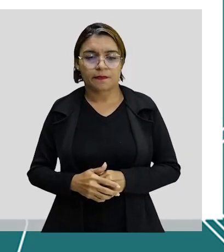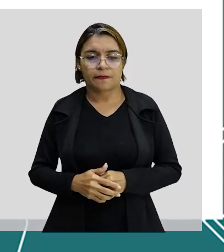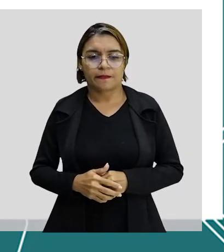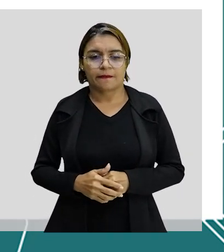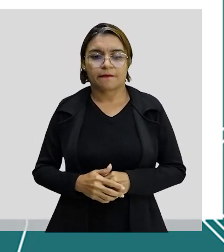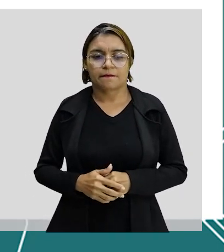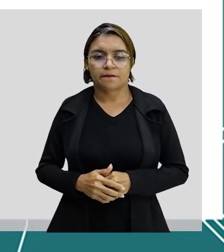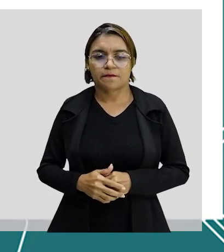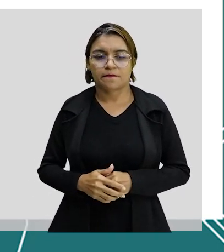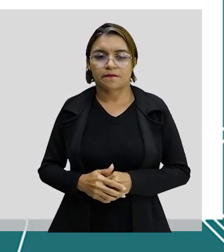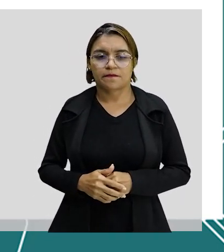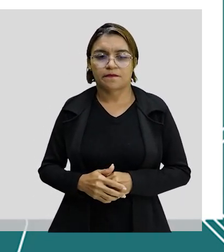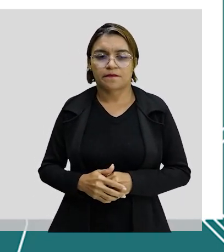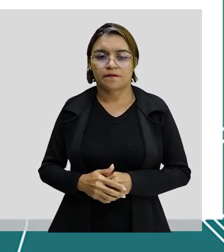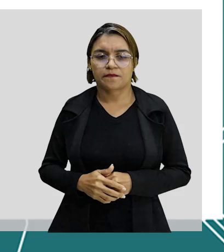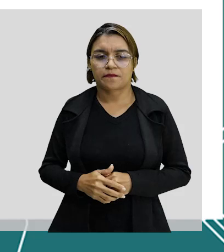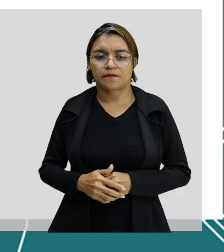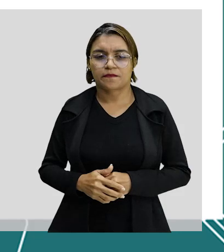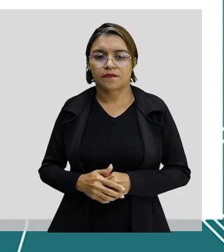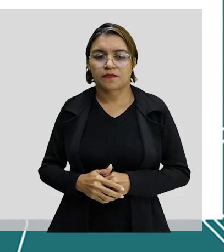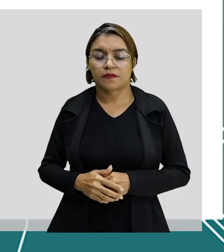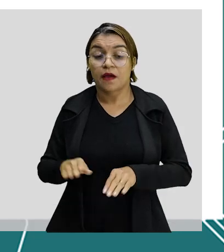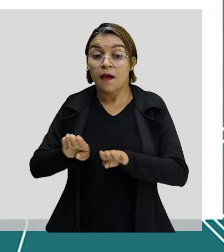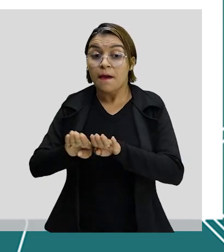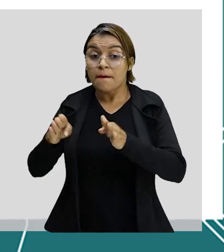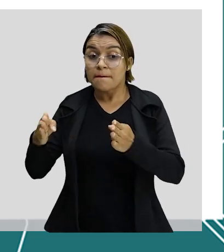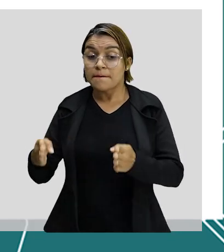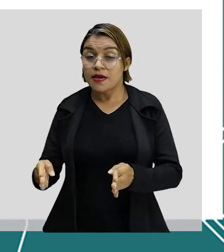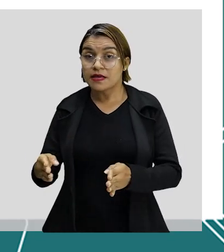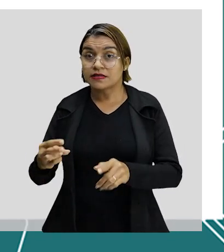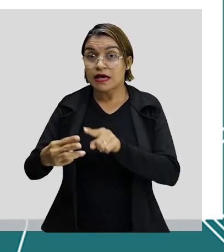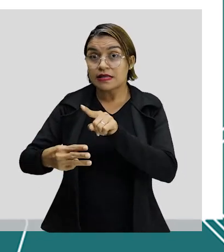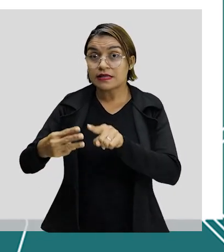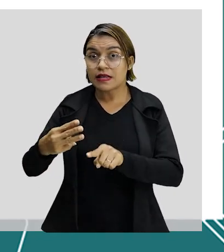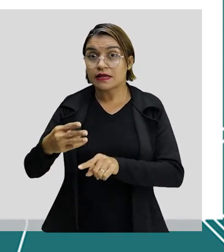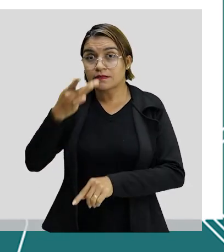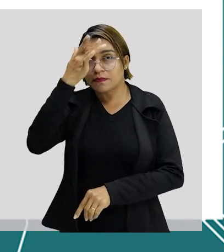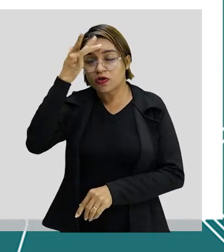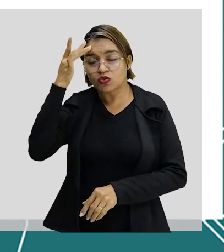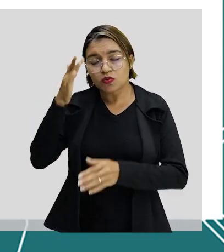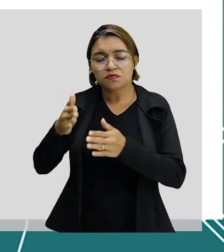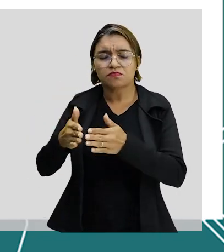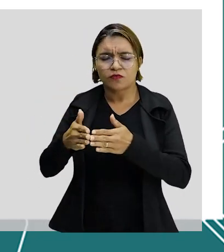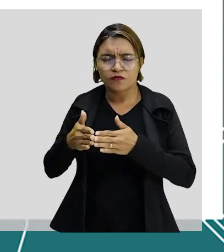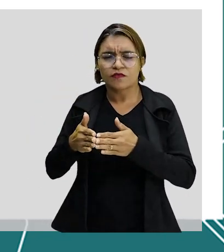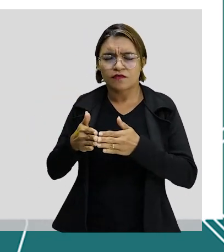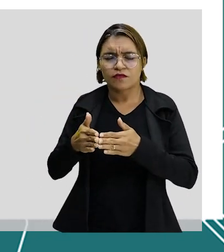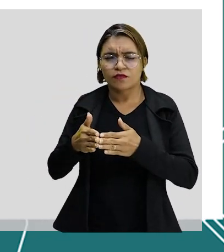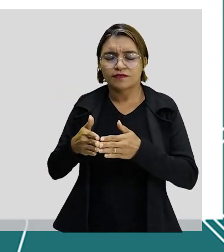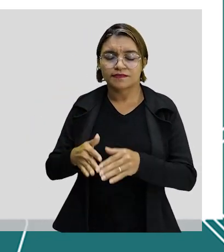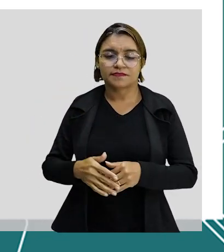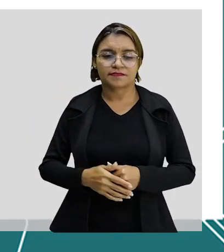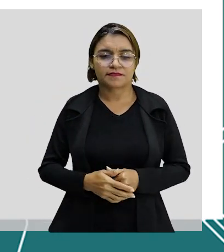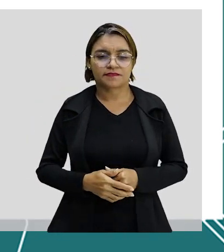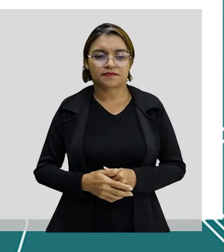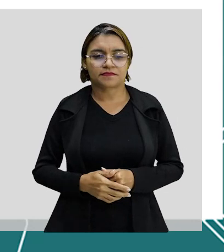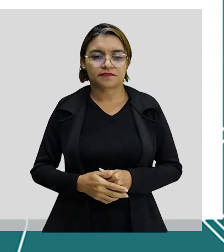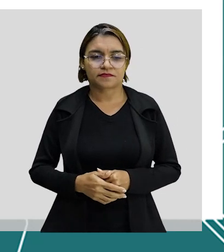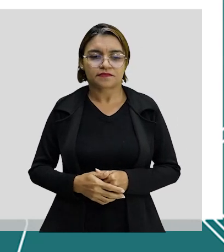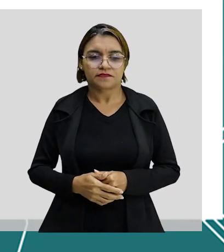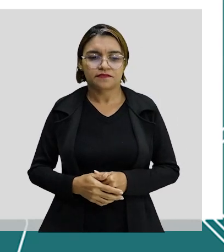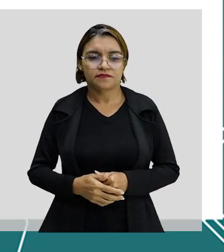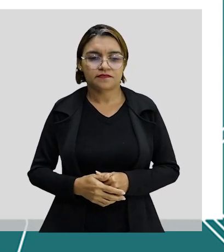personas, por favor. Una mesa para 3 personas, por favor. Então, uma mesa para 3 pessoas,